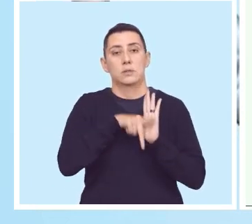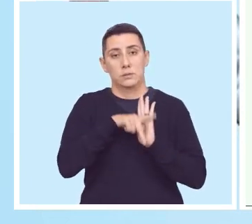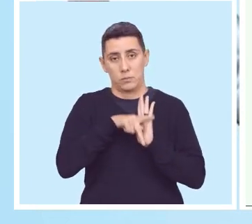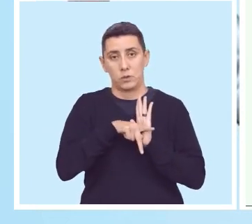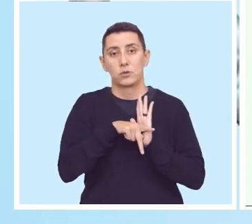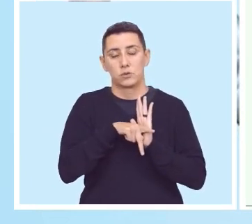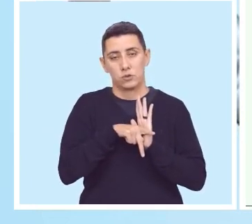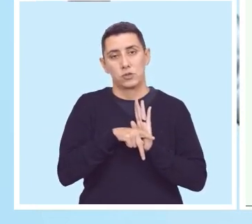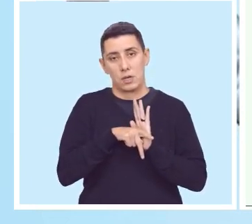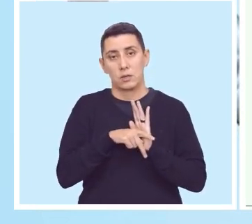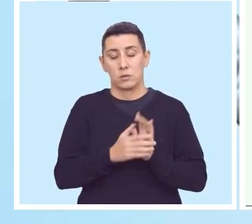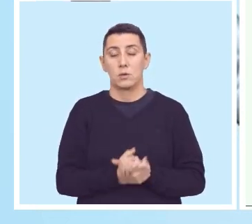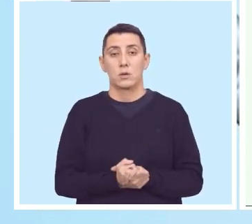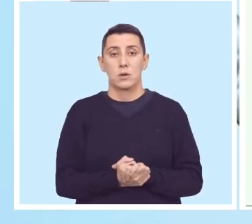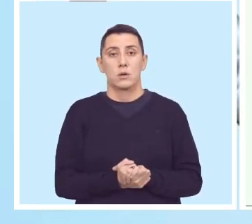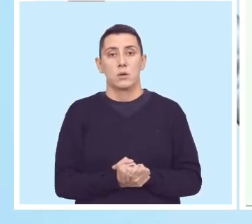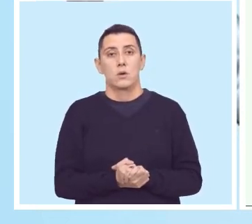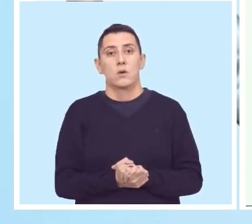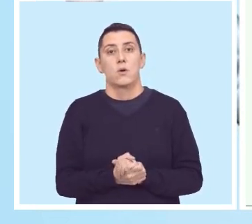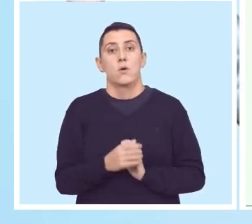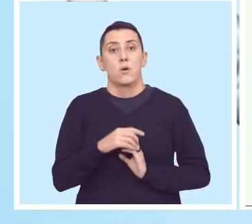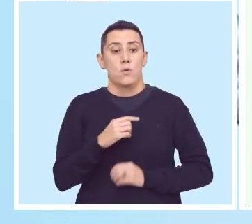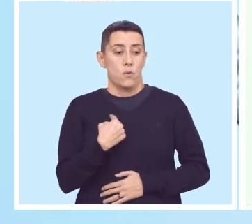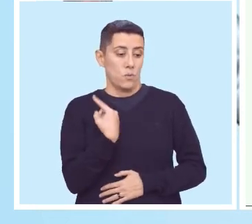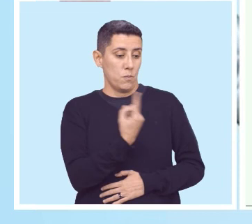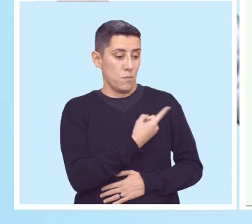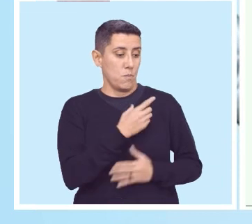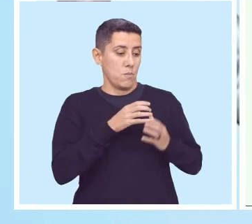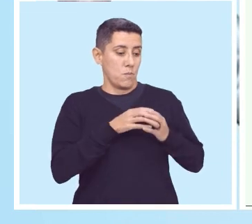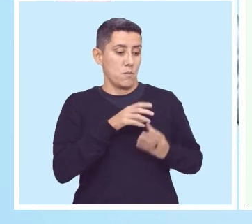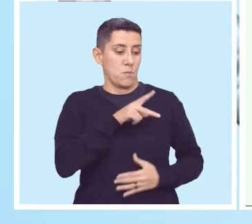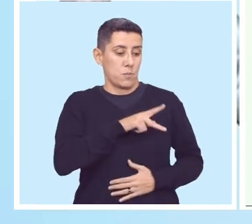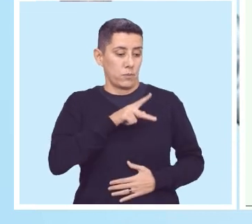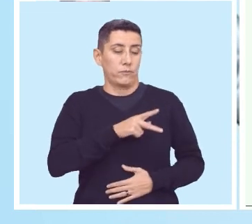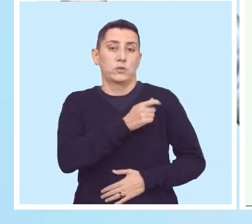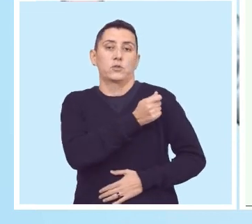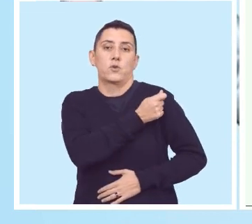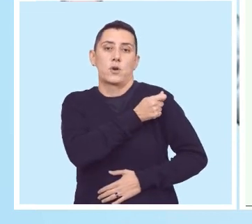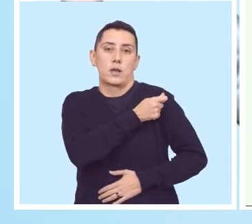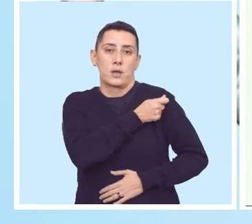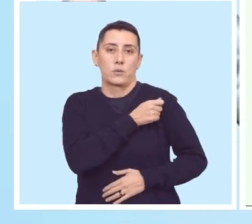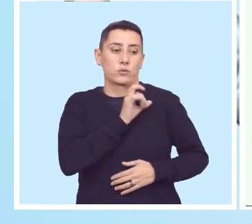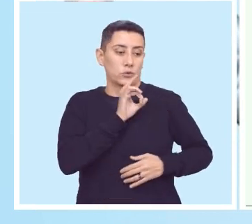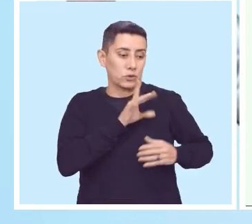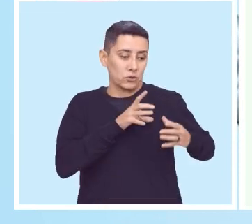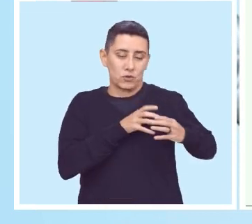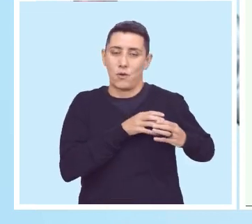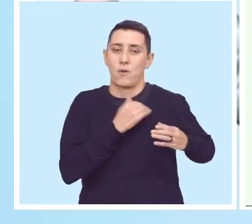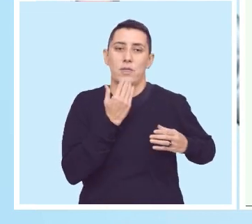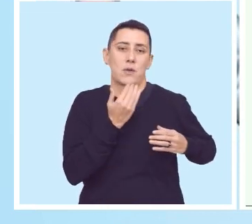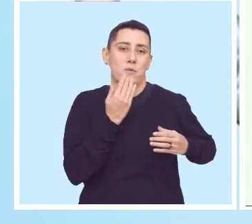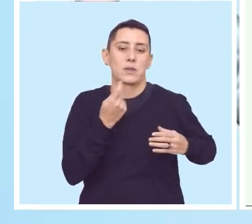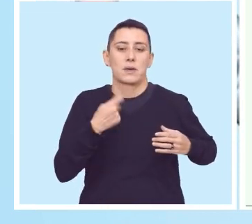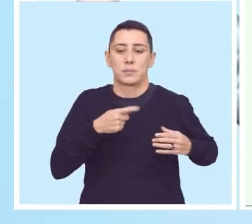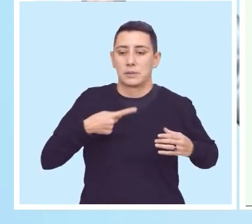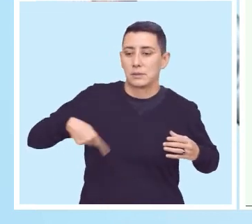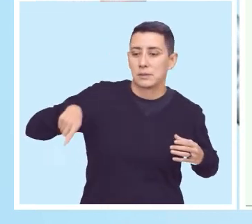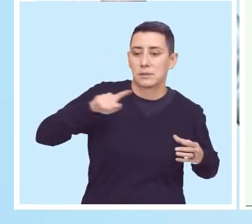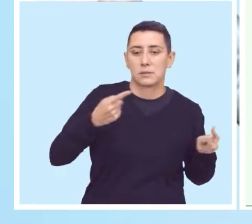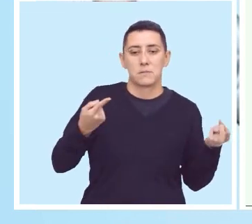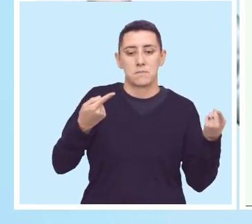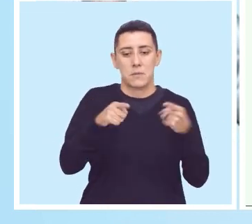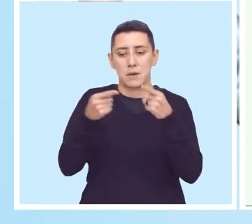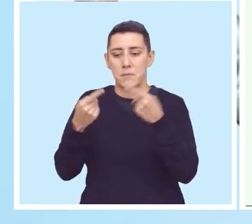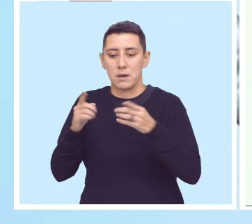Novamente, somente o corpo de professores e alunos não seria o suficiente para